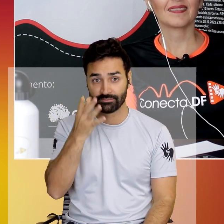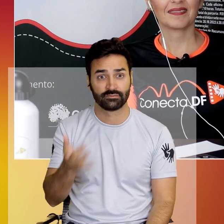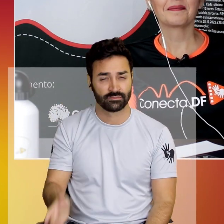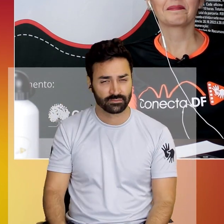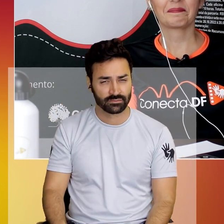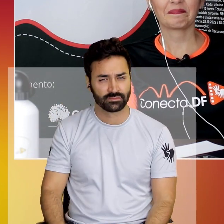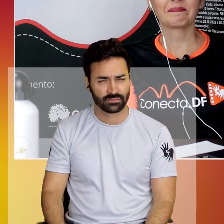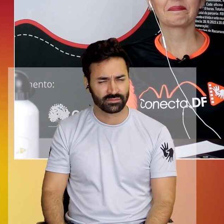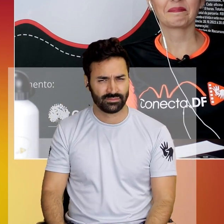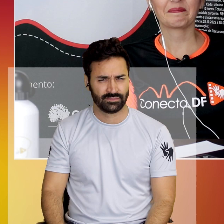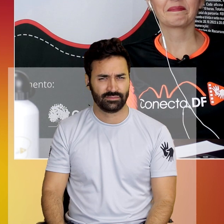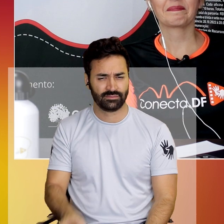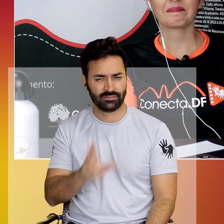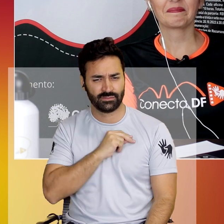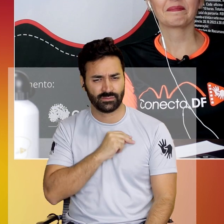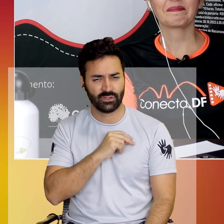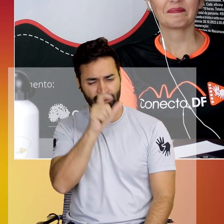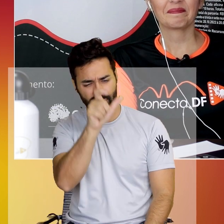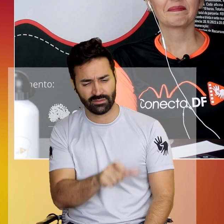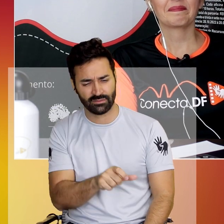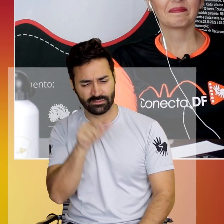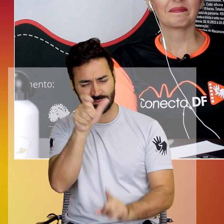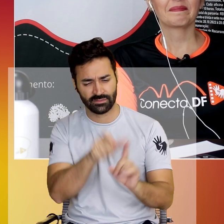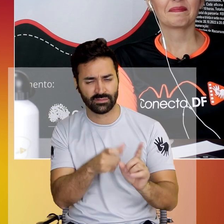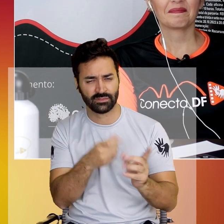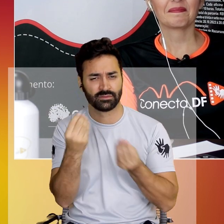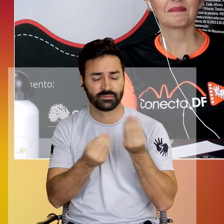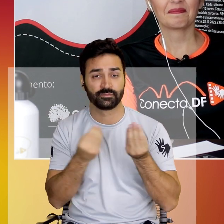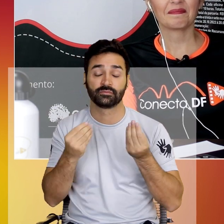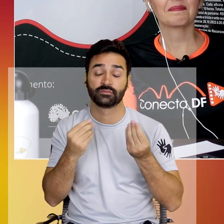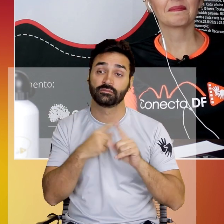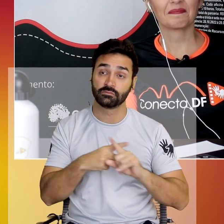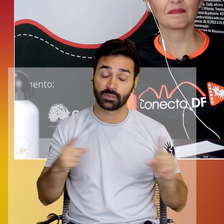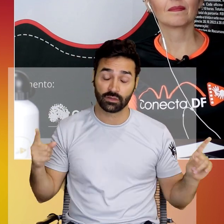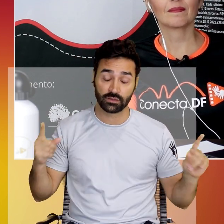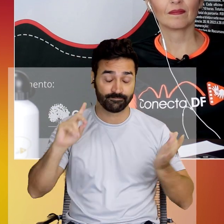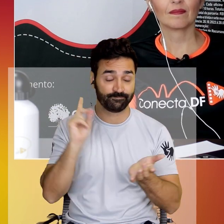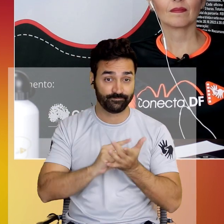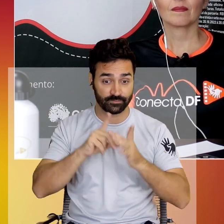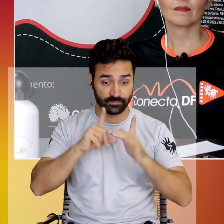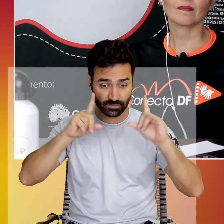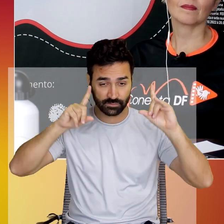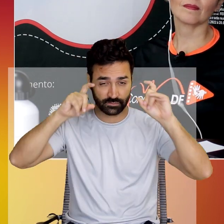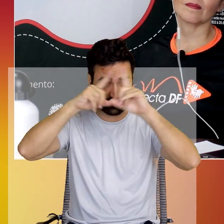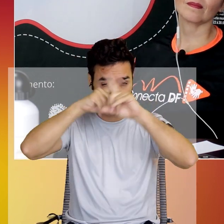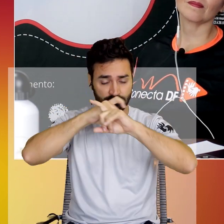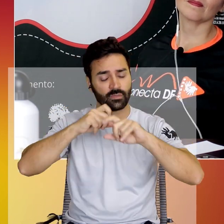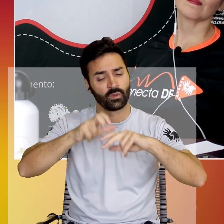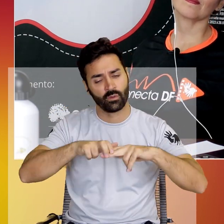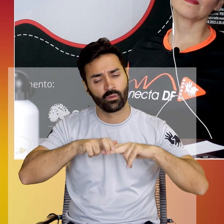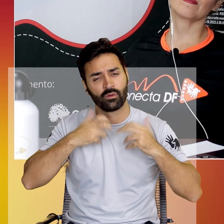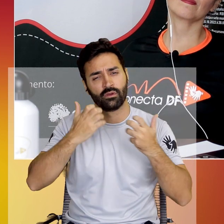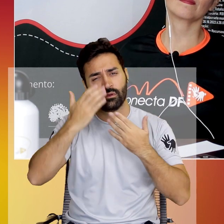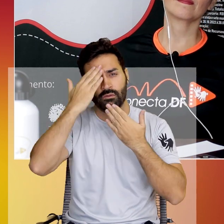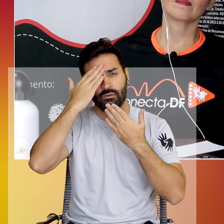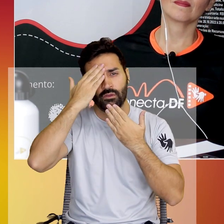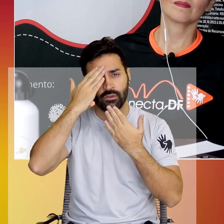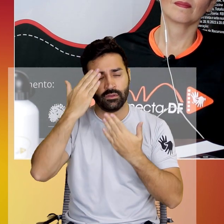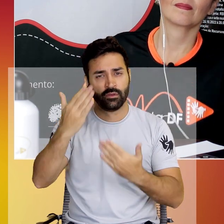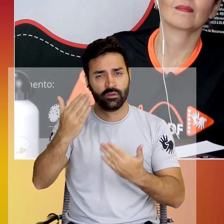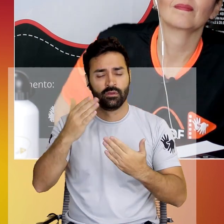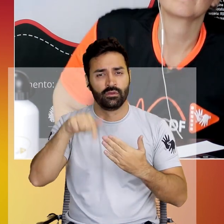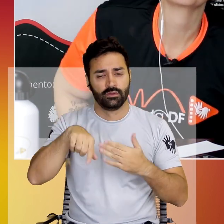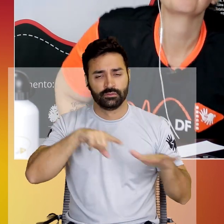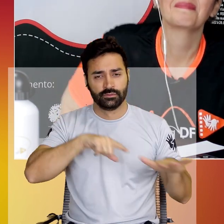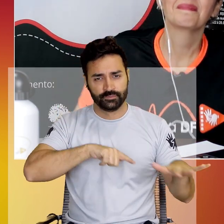eu falava, gente, esse menino... Mas, assim, é uma dificuldade muito grande, eu quero agradecer, né, por essa semana, eu